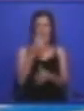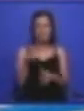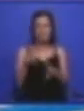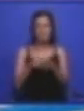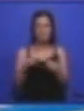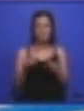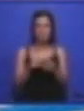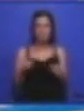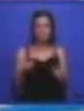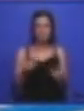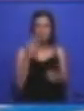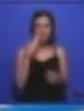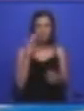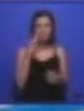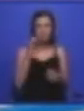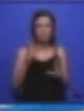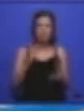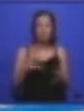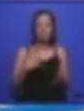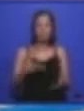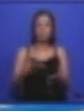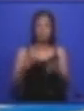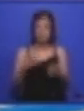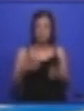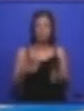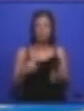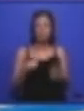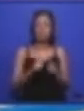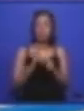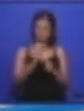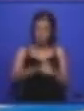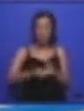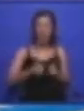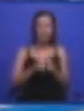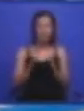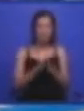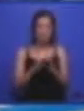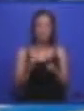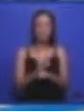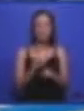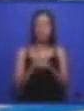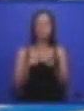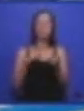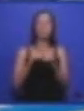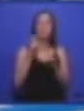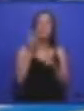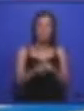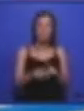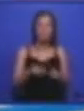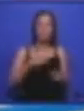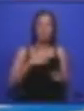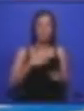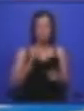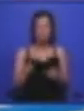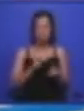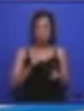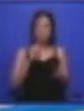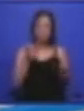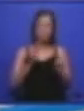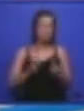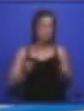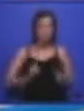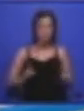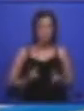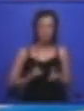e francos suíços, saco de plástico. E fez questão em retribuir-lhe, ou seja, pagar todas essas E fui coisas. lá e tal, ele não quis receber, e disse: não, não, passa